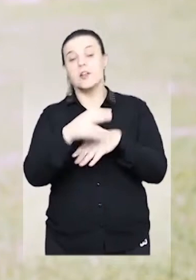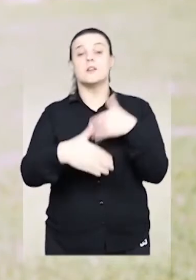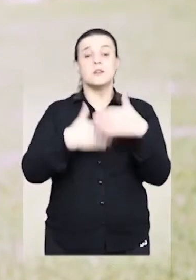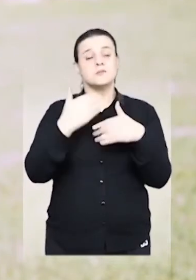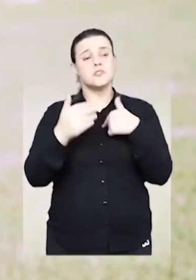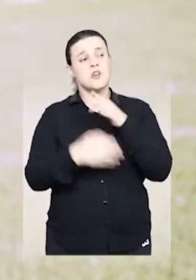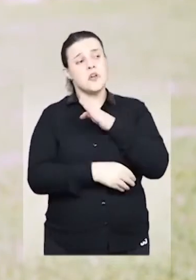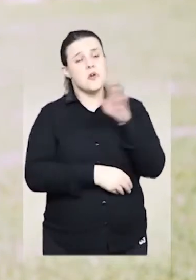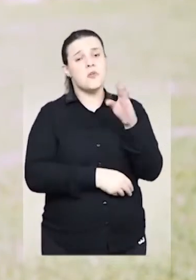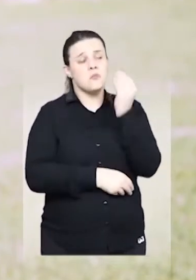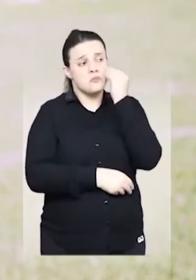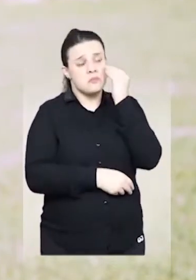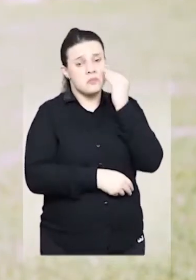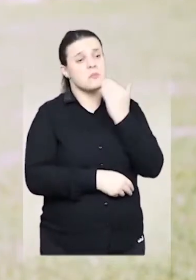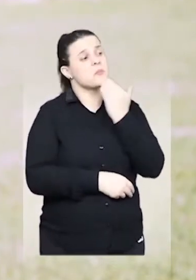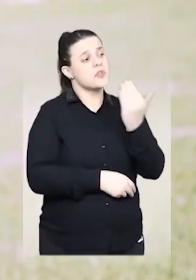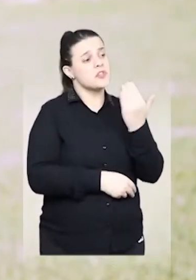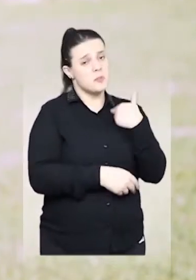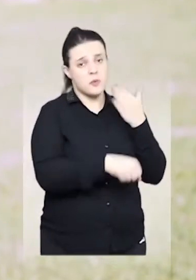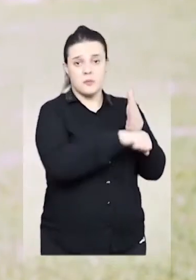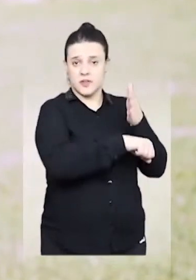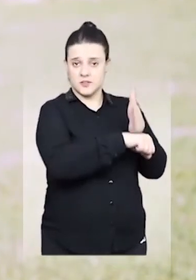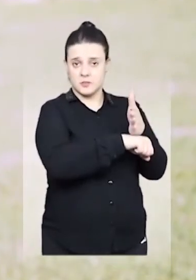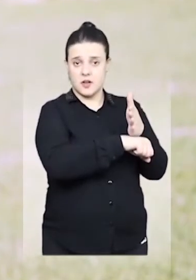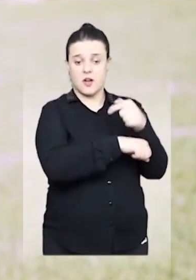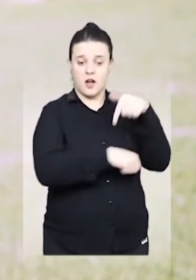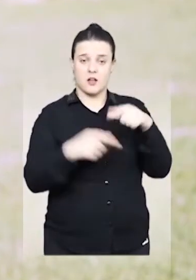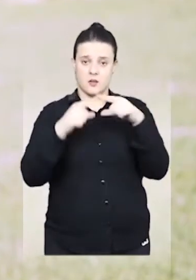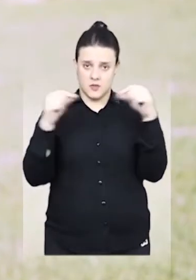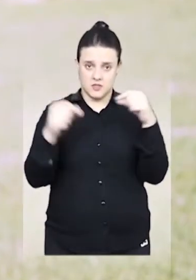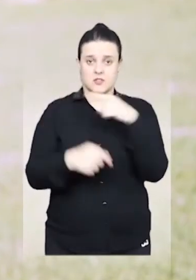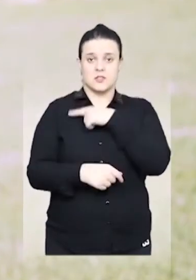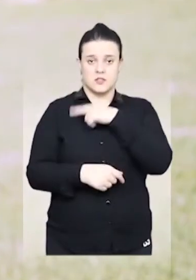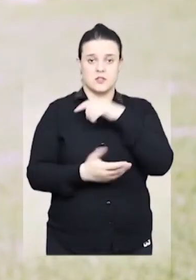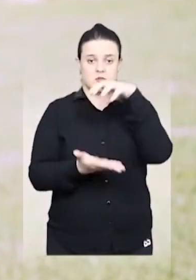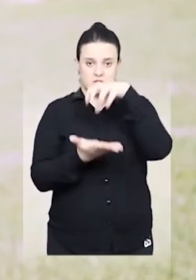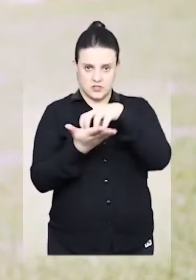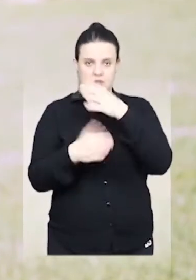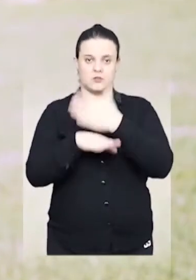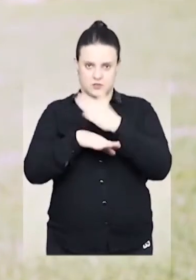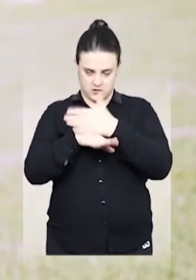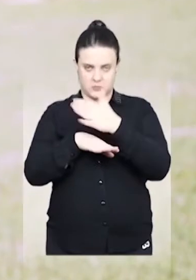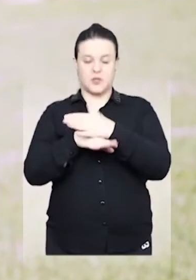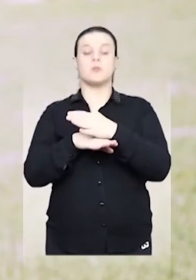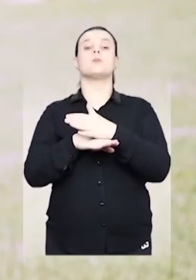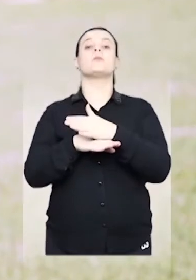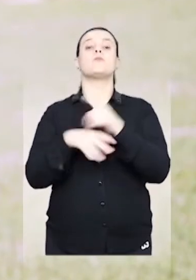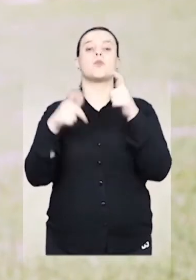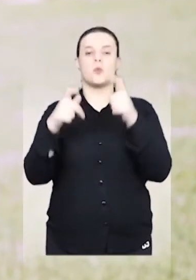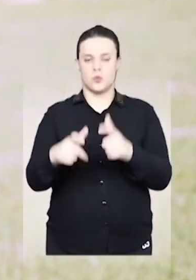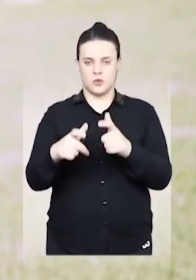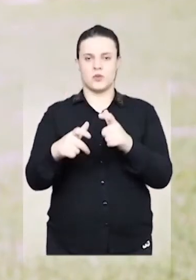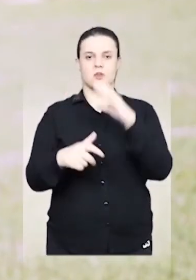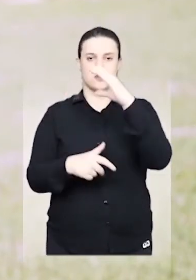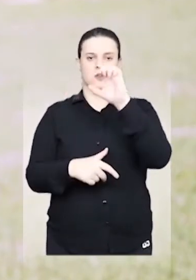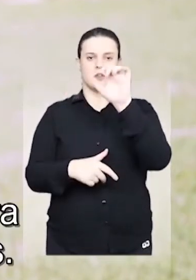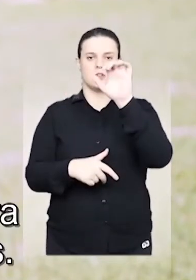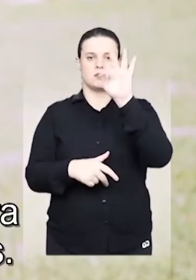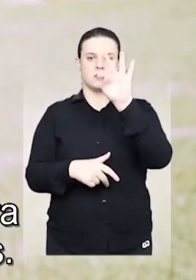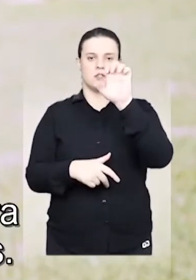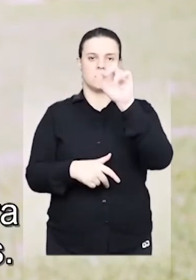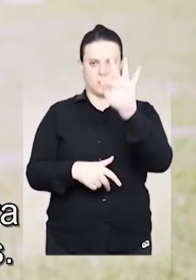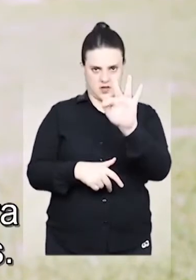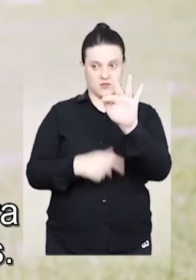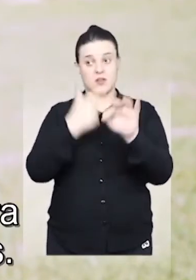um dia eu fui lá me oferecer para participar, né? Lá aqui em Brasília nós temos um centro de treinamento, que seria o CTF, e lá